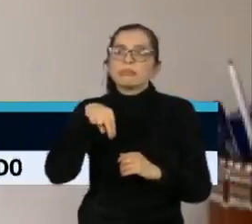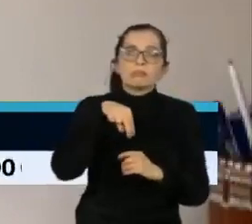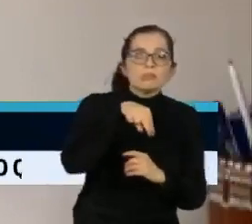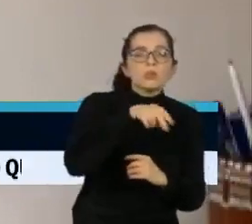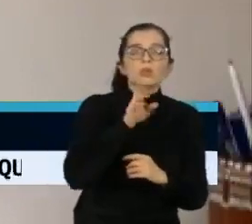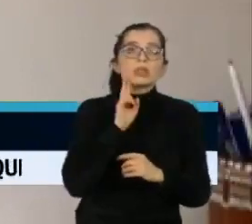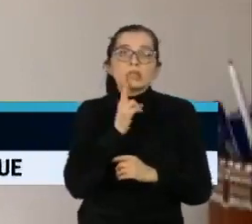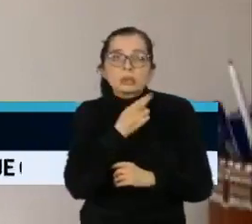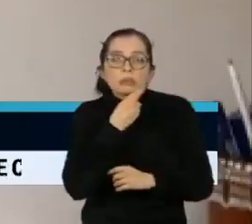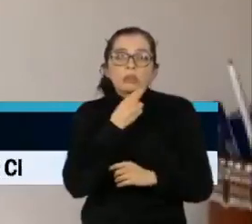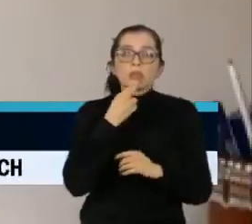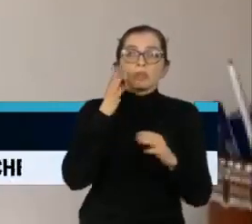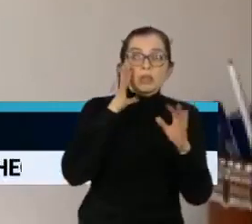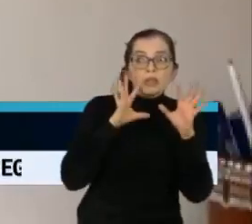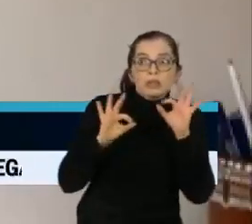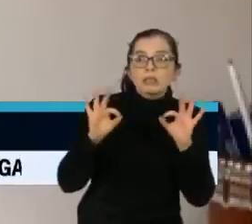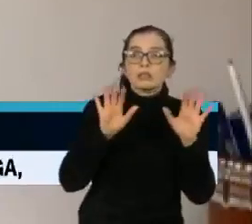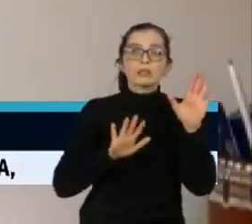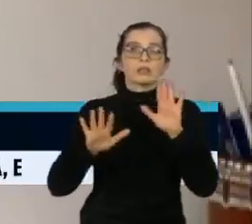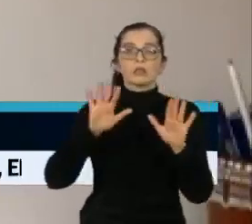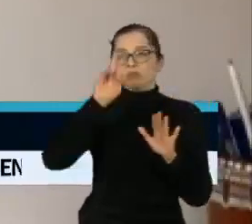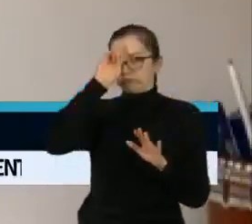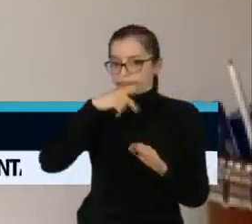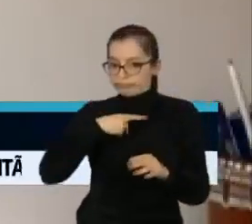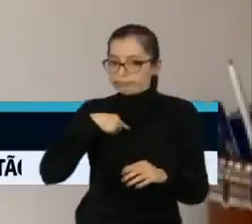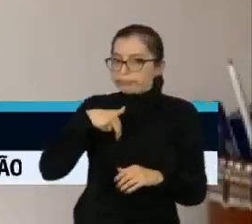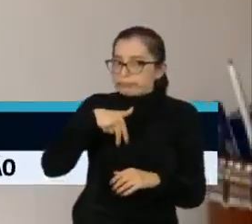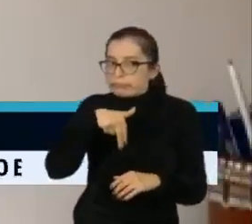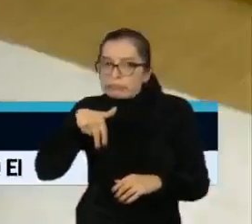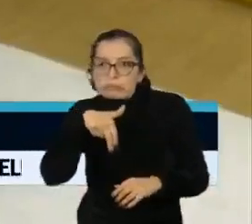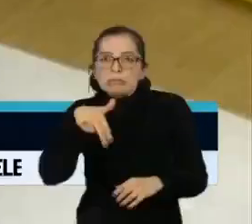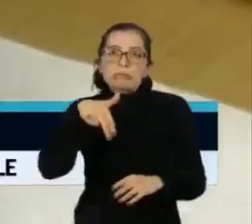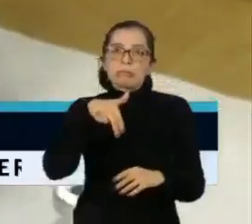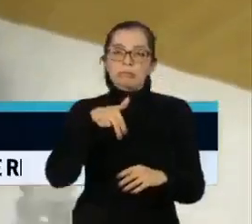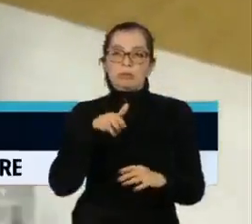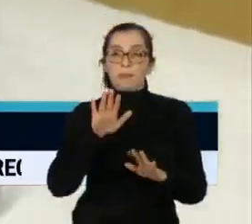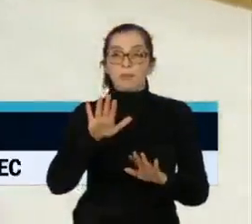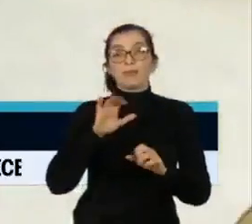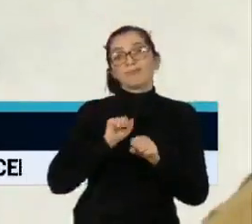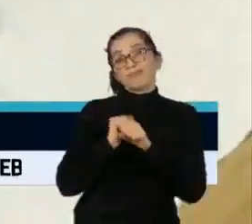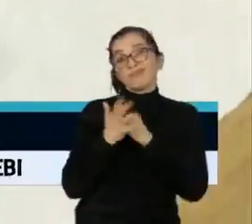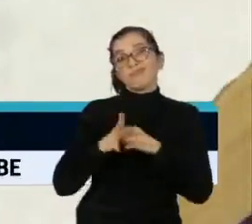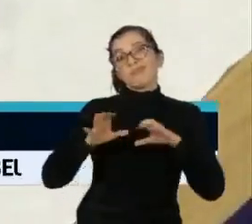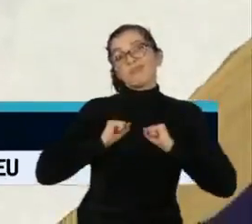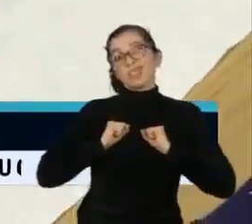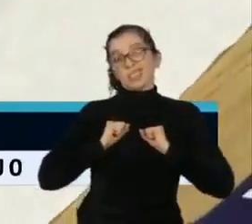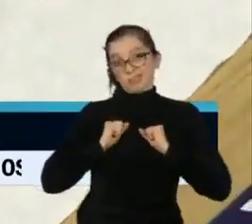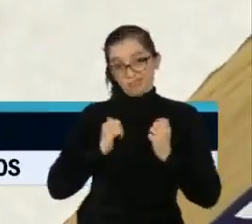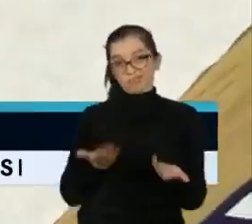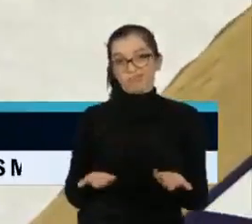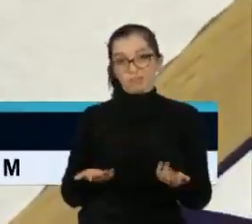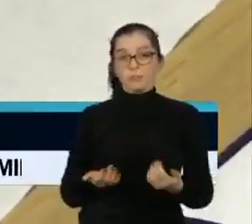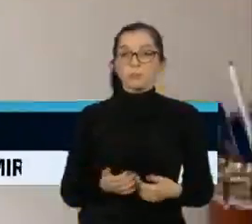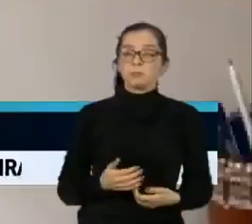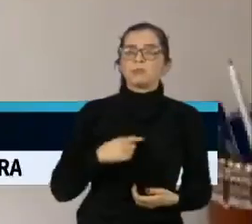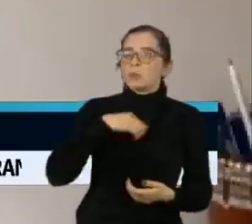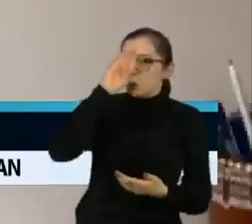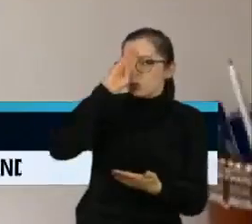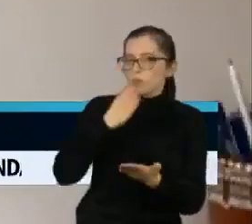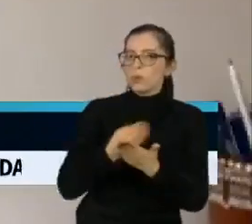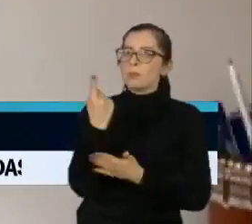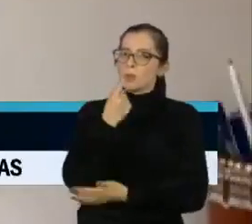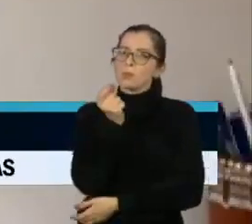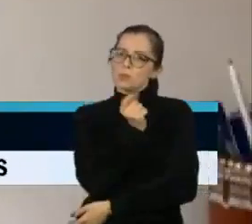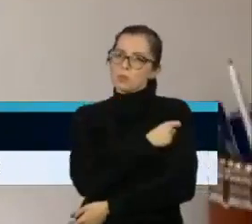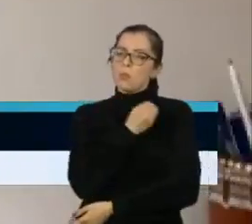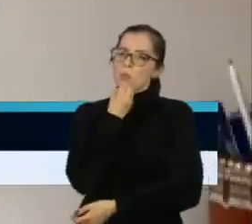tentando tomar o máximo de cuidado possível e peguei o acredito que que a primeira dose da vacina atenuada